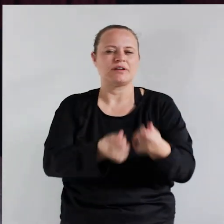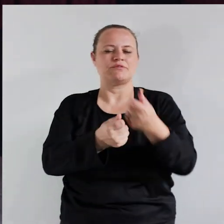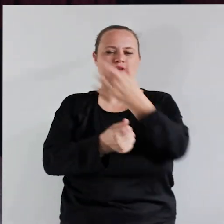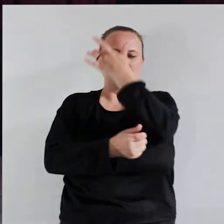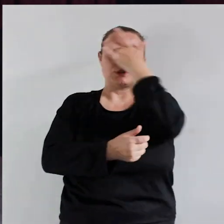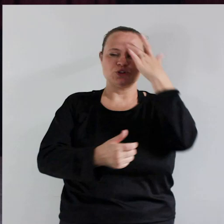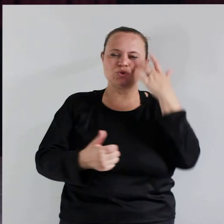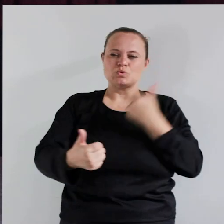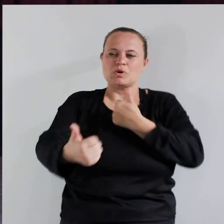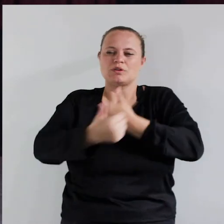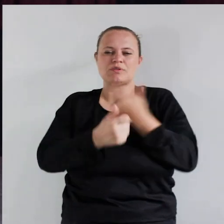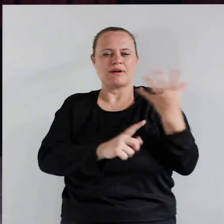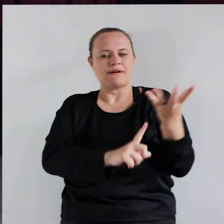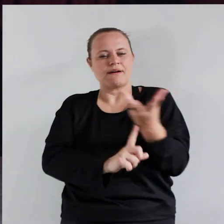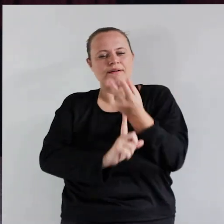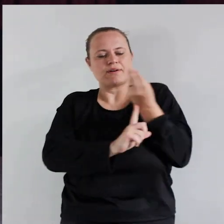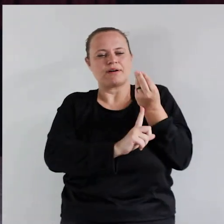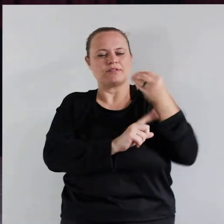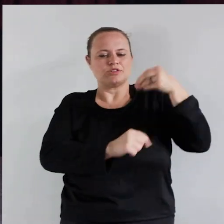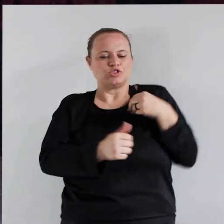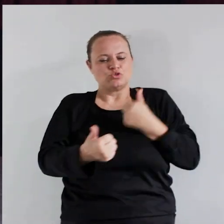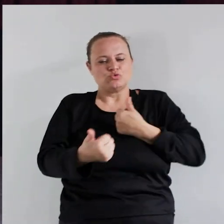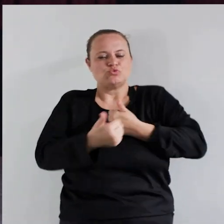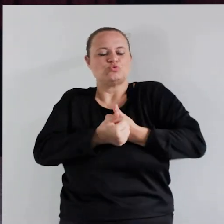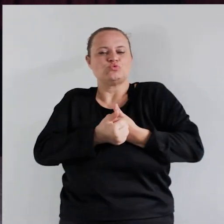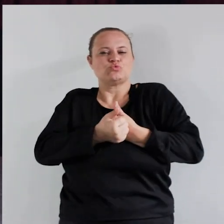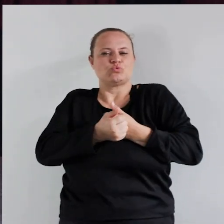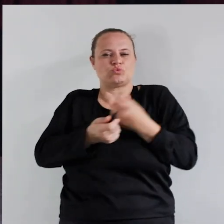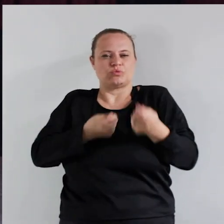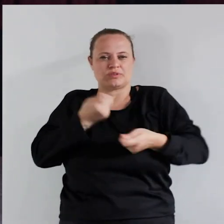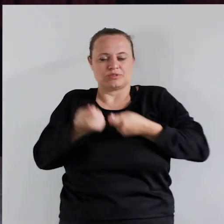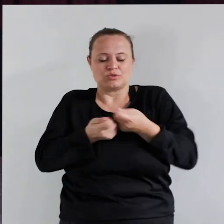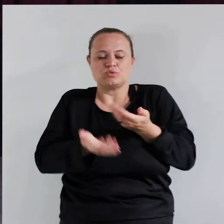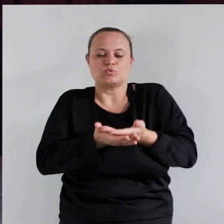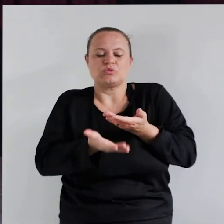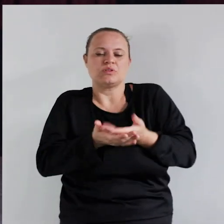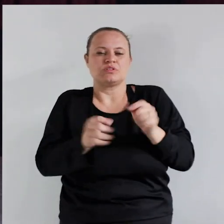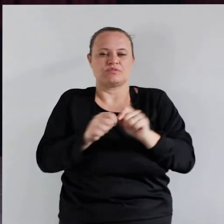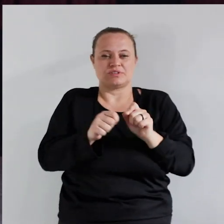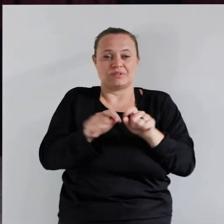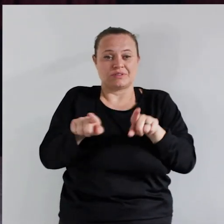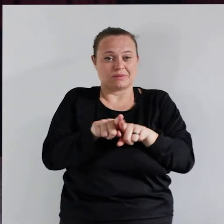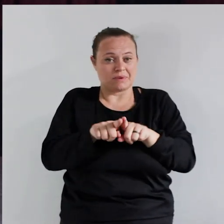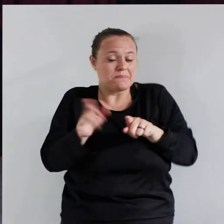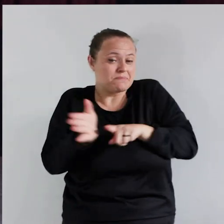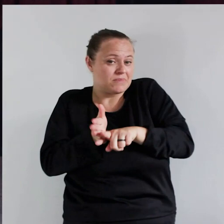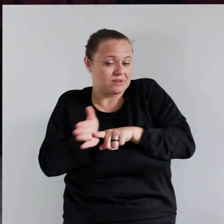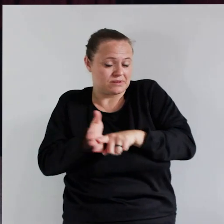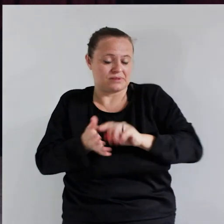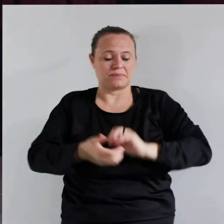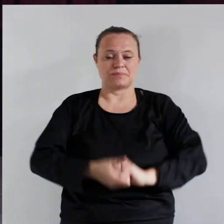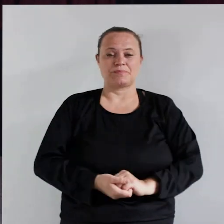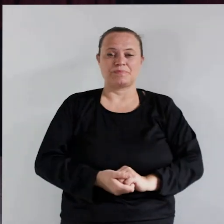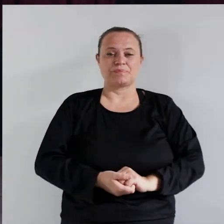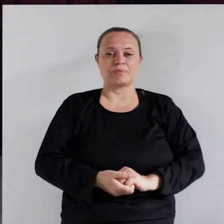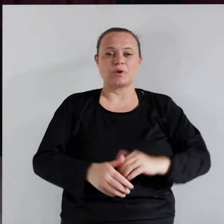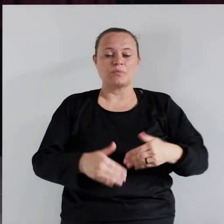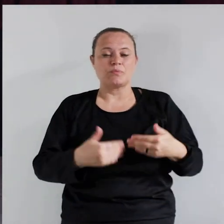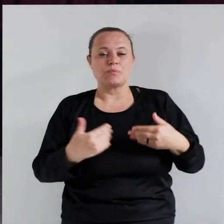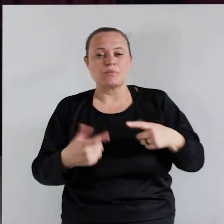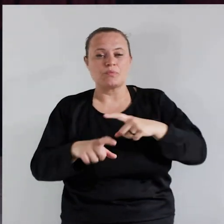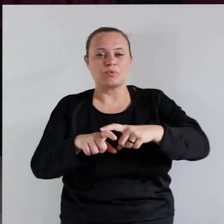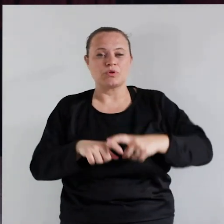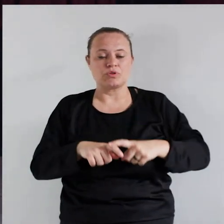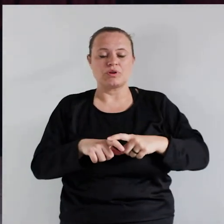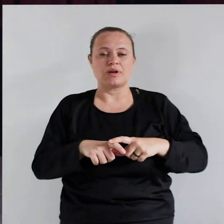mais rico, né, quando a gente conseguia também trazer essas pessoas para fazer mestrado com a gente, para estar estudando e realizando as